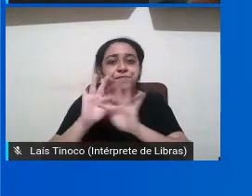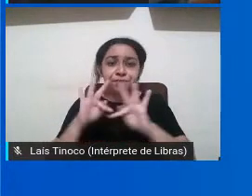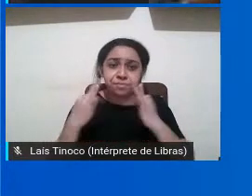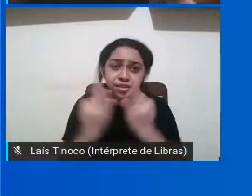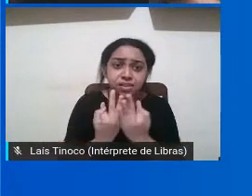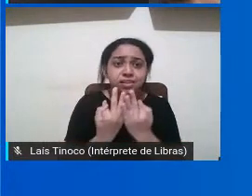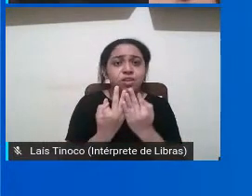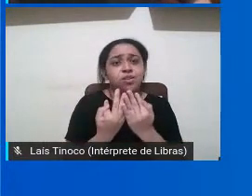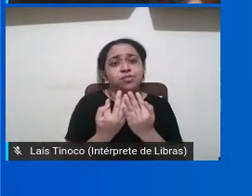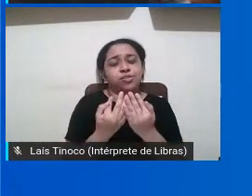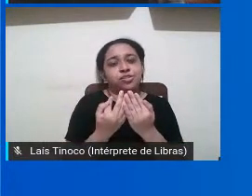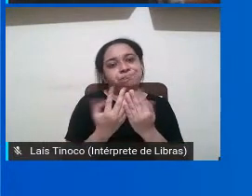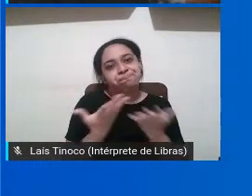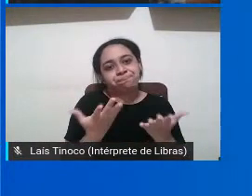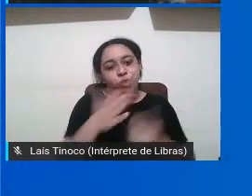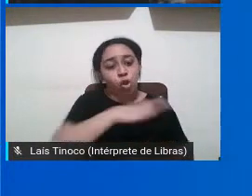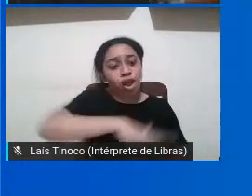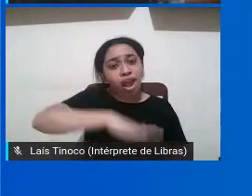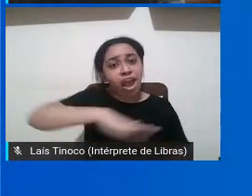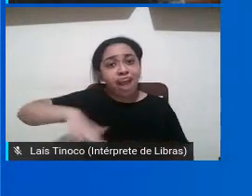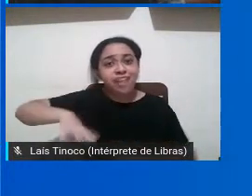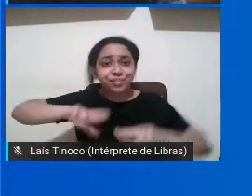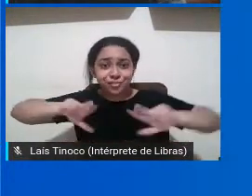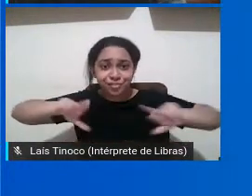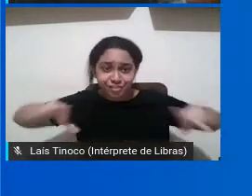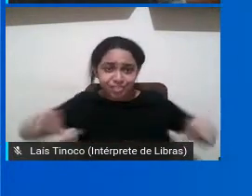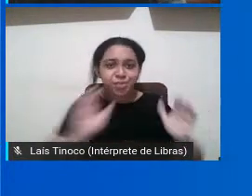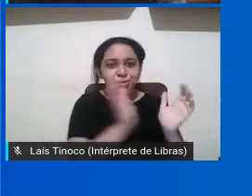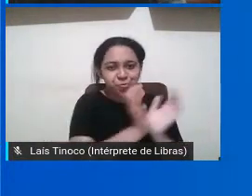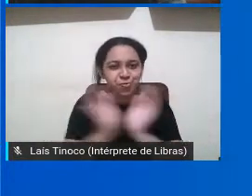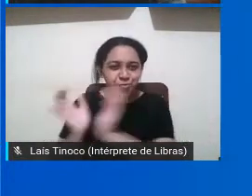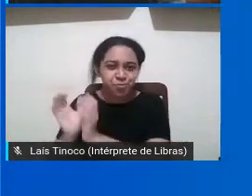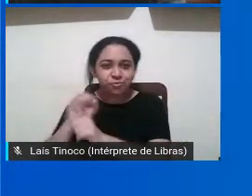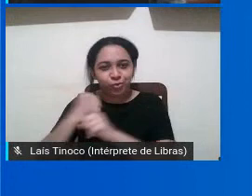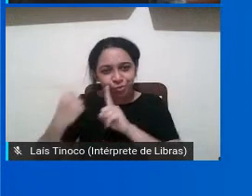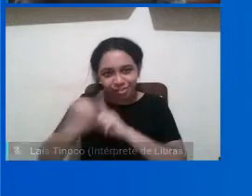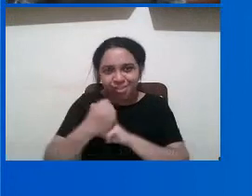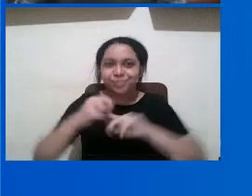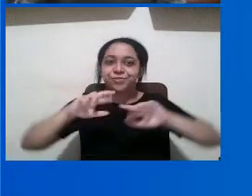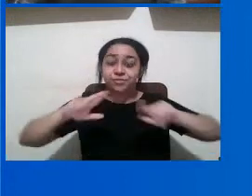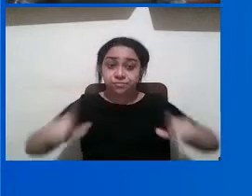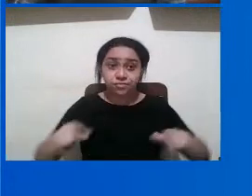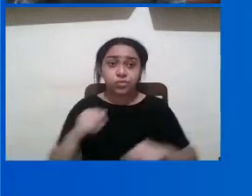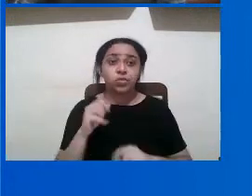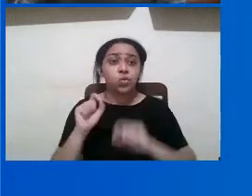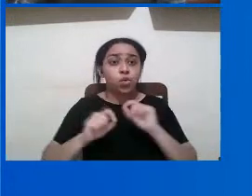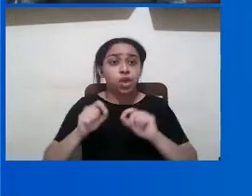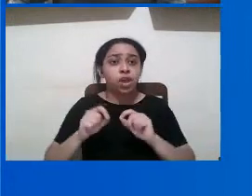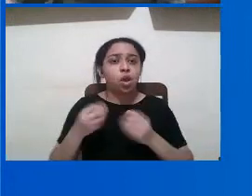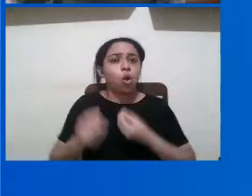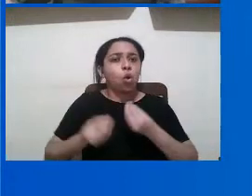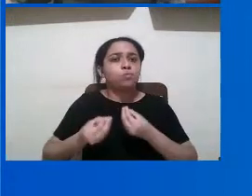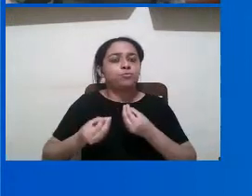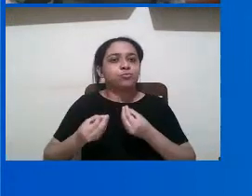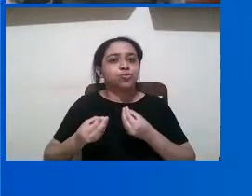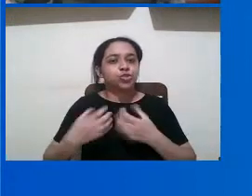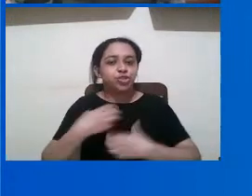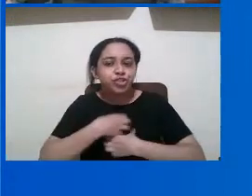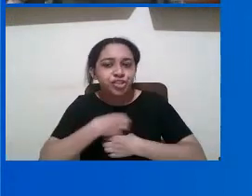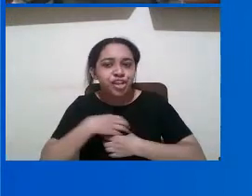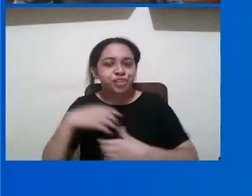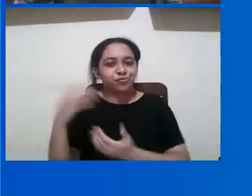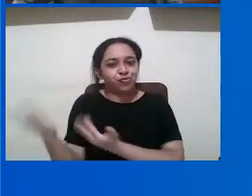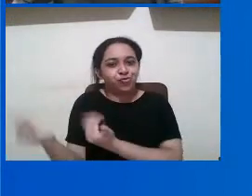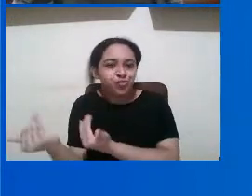distintas né e percebeu né que as expectativas em relação a performance desses jovens variava